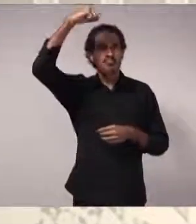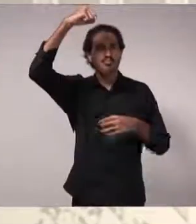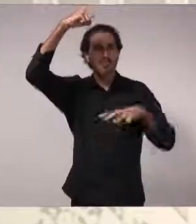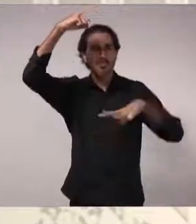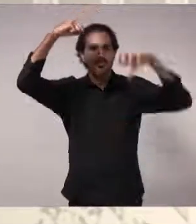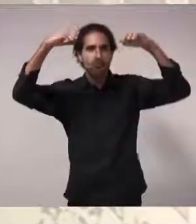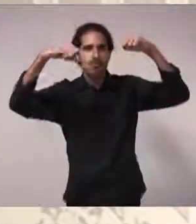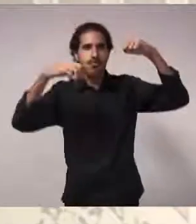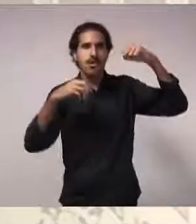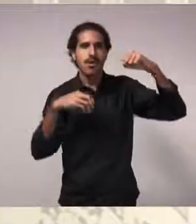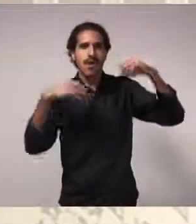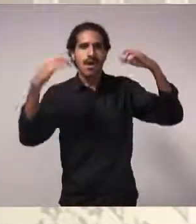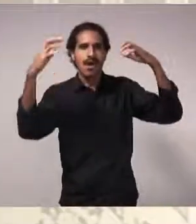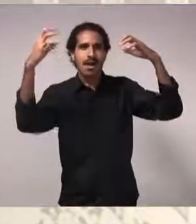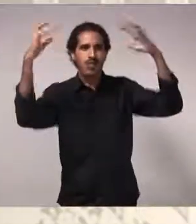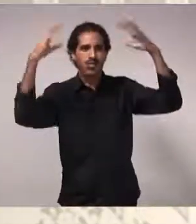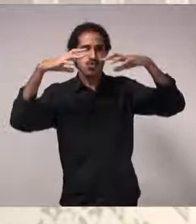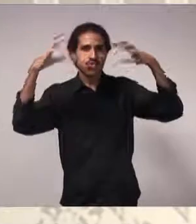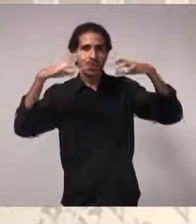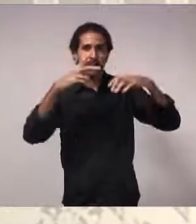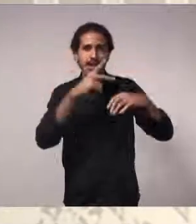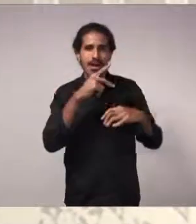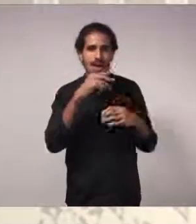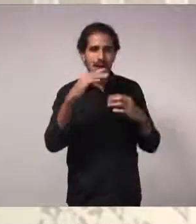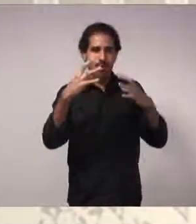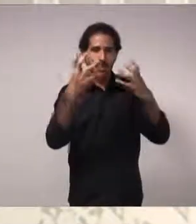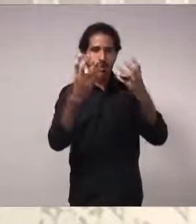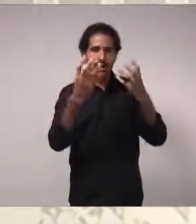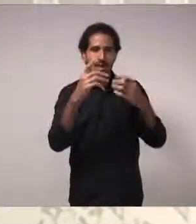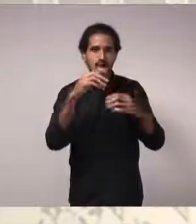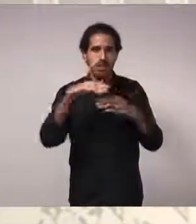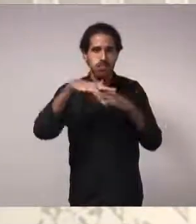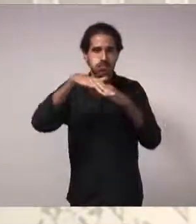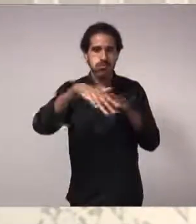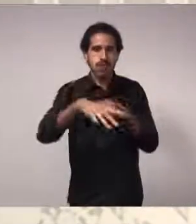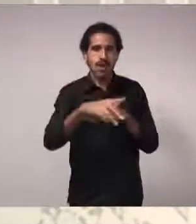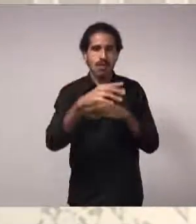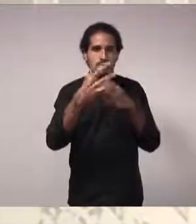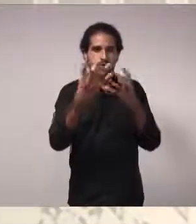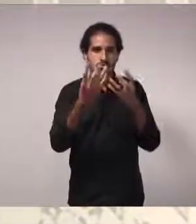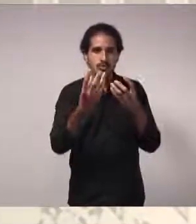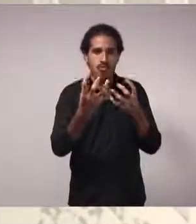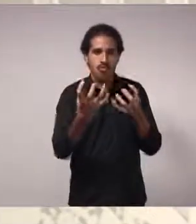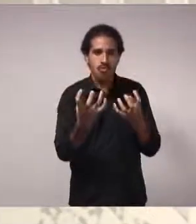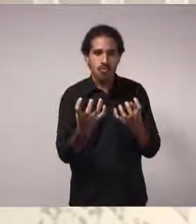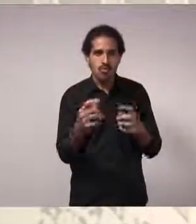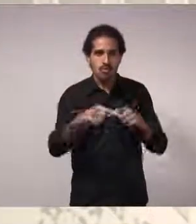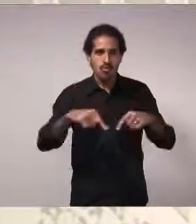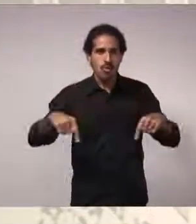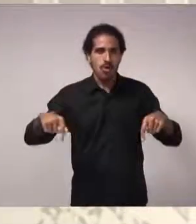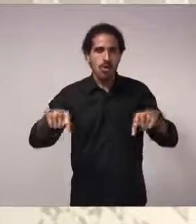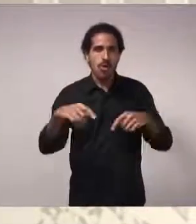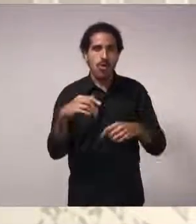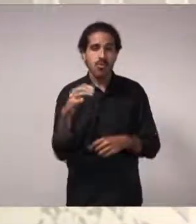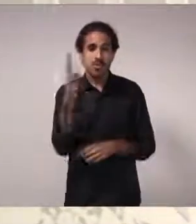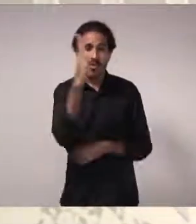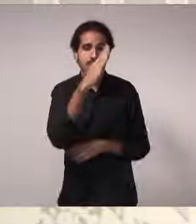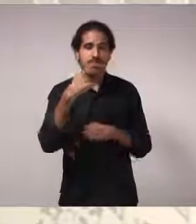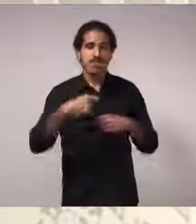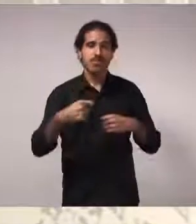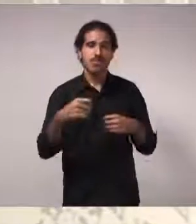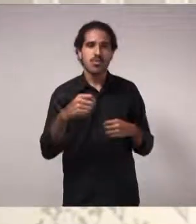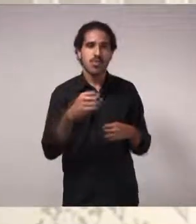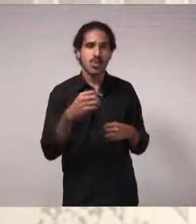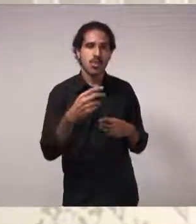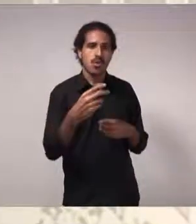escassez de chuvas fez baixar o nível dos reservatórios e os brasileiros tiveram que racionar água. A Câmara dos Deputados